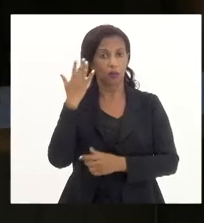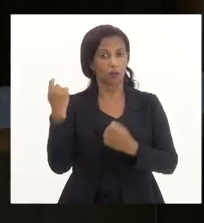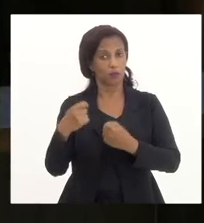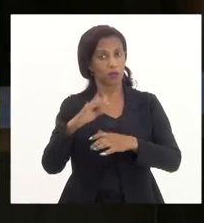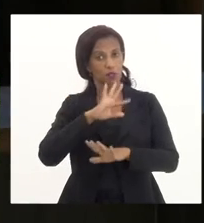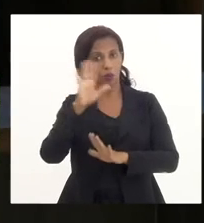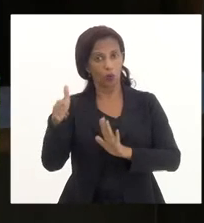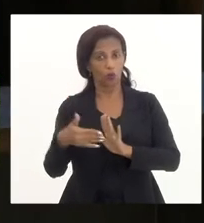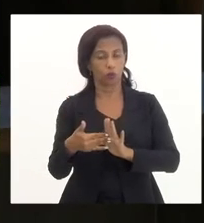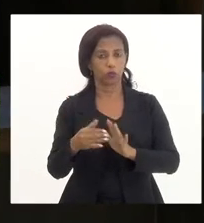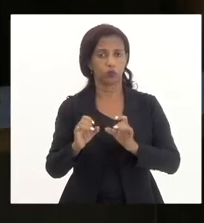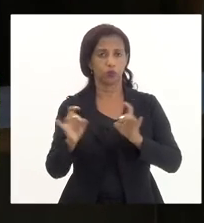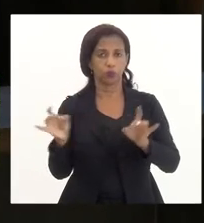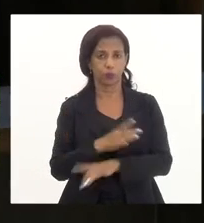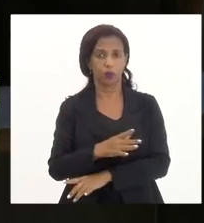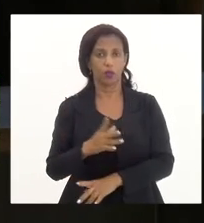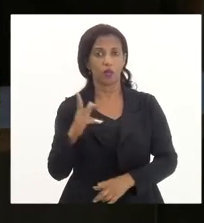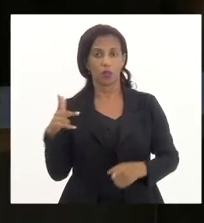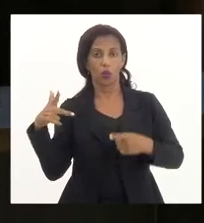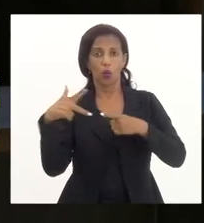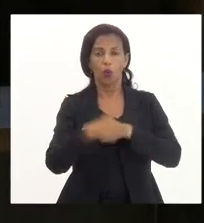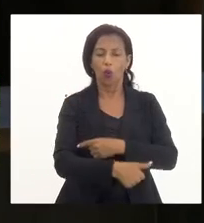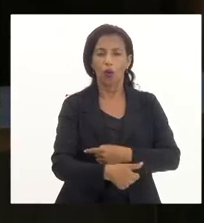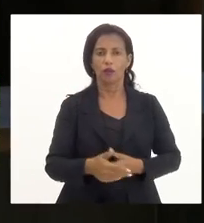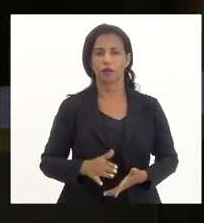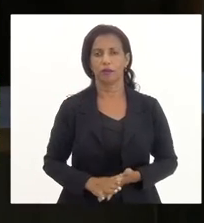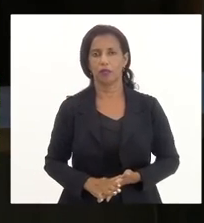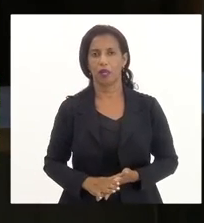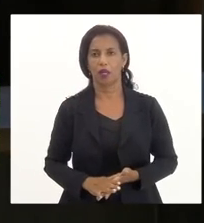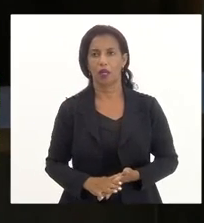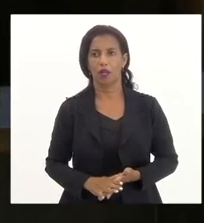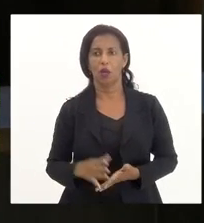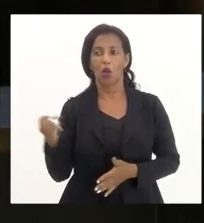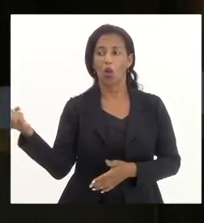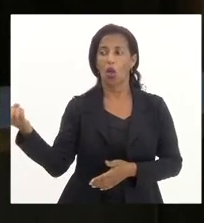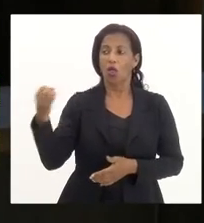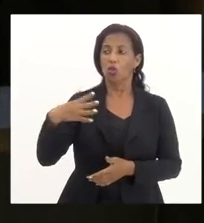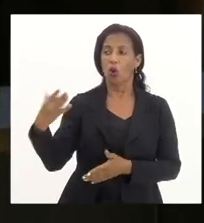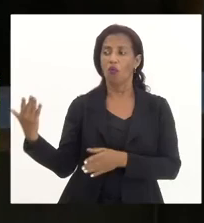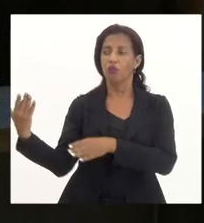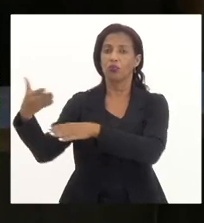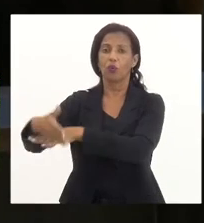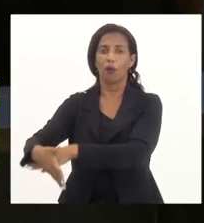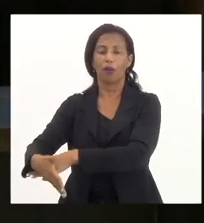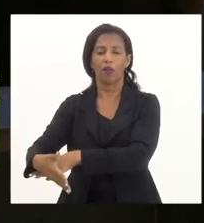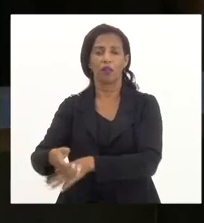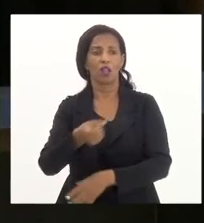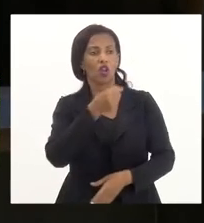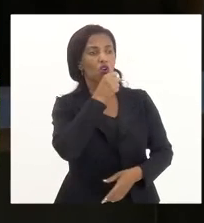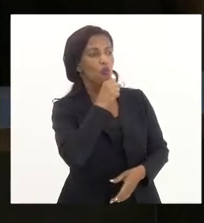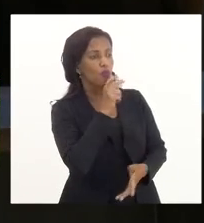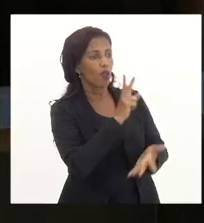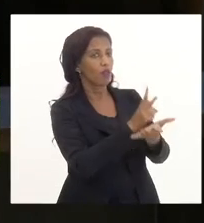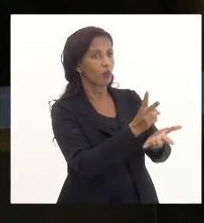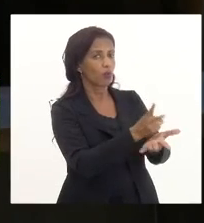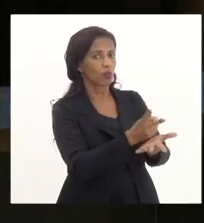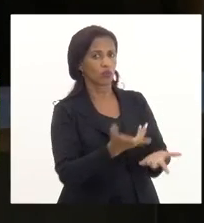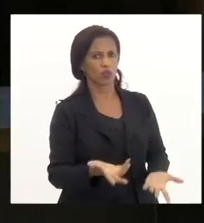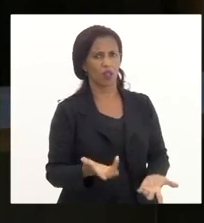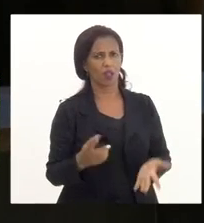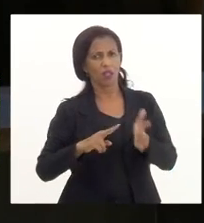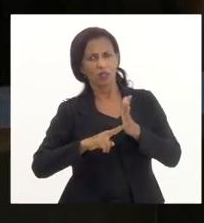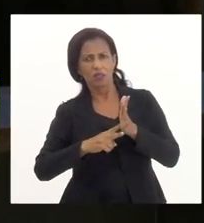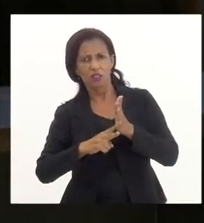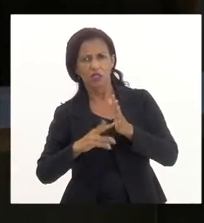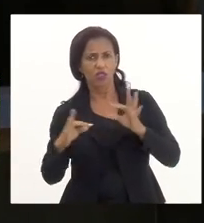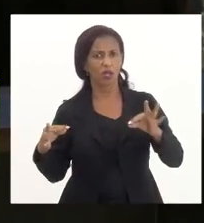tem que ser por completo E se a gente cortar olha para os novos não vão entrar o gênero vão continuar os